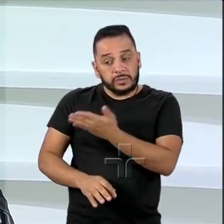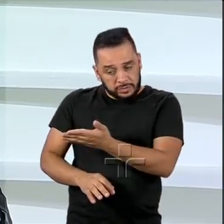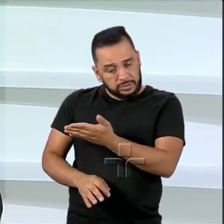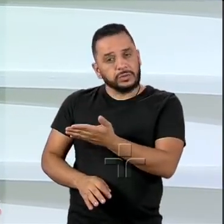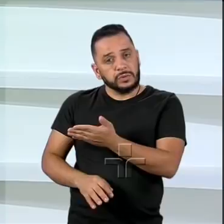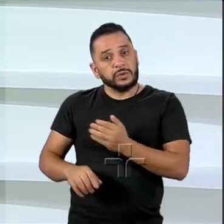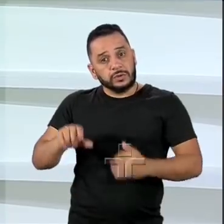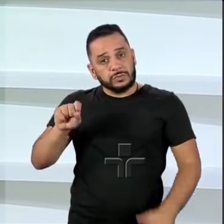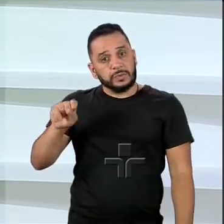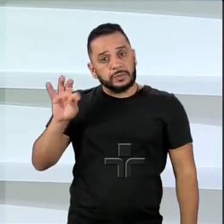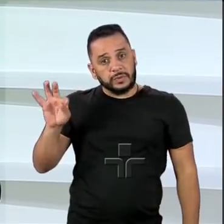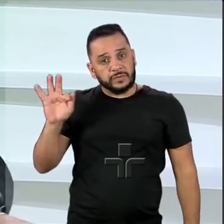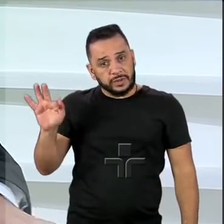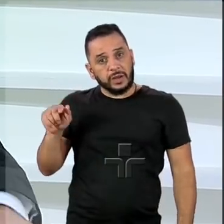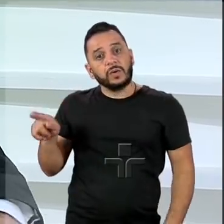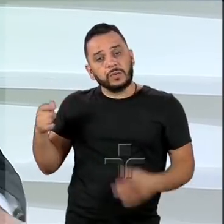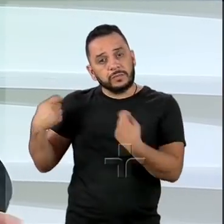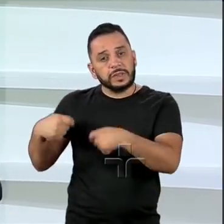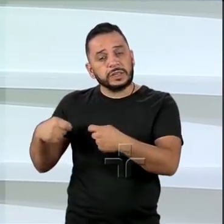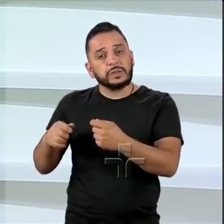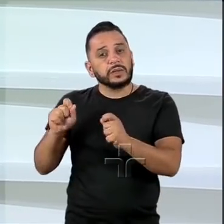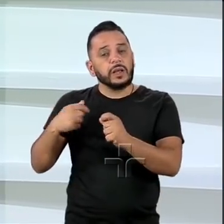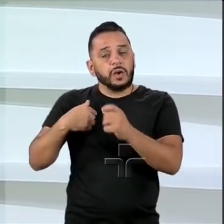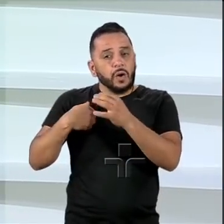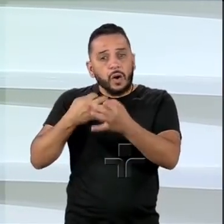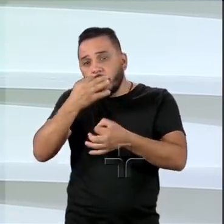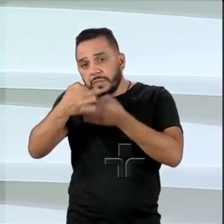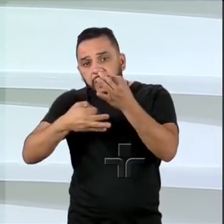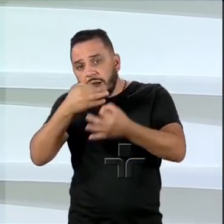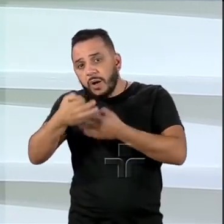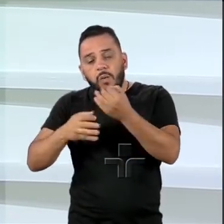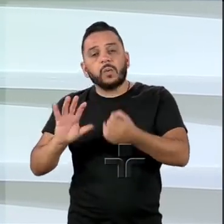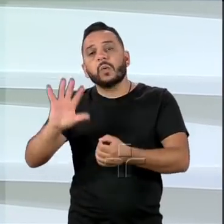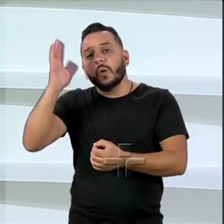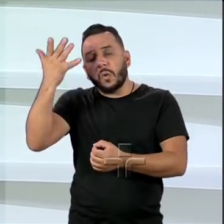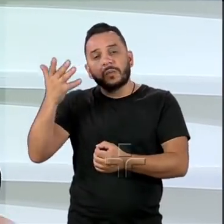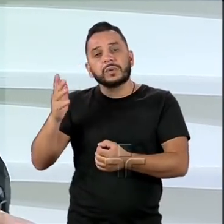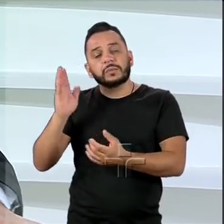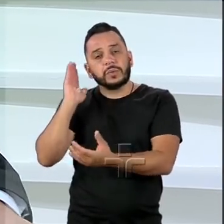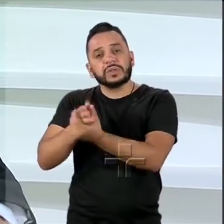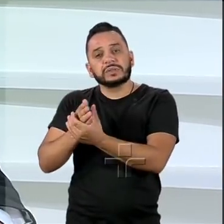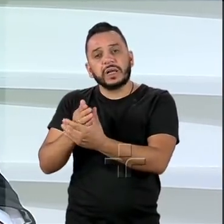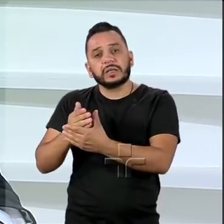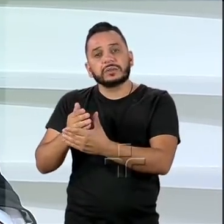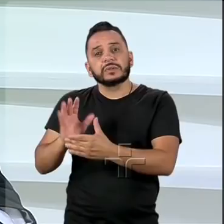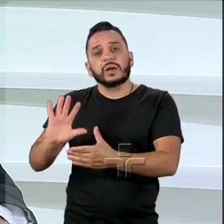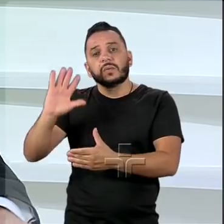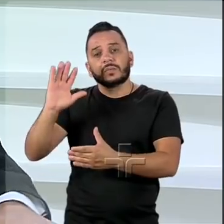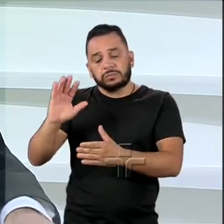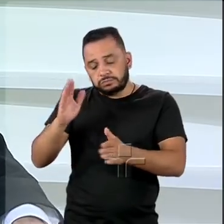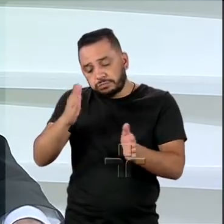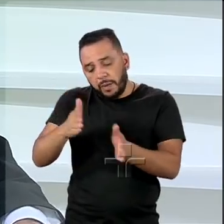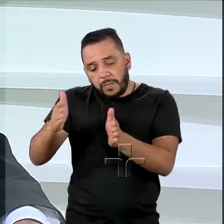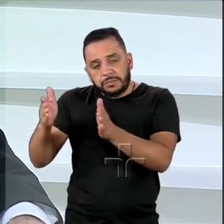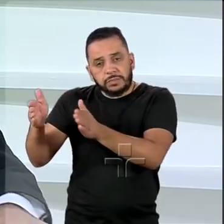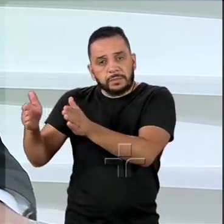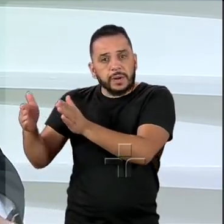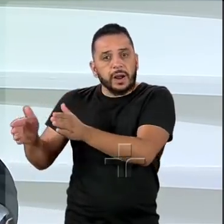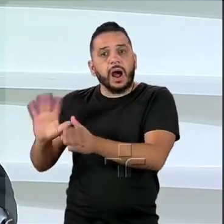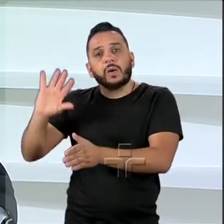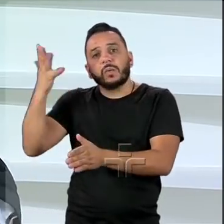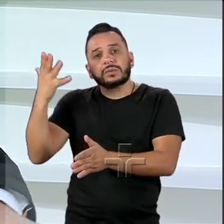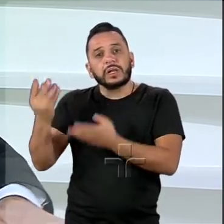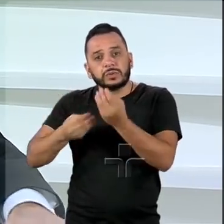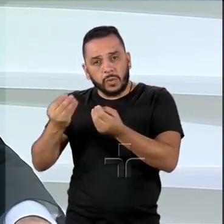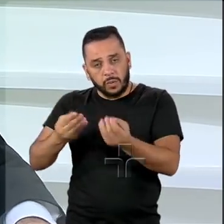seja chamado a dar uma palavra sobre a forma como tudo isso vem se dando, não é? E a forma como essas instituições, desde a primeira instância,